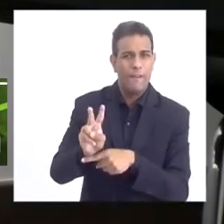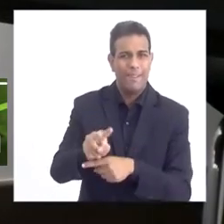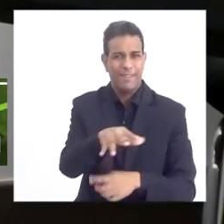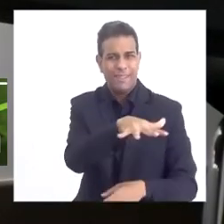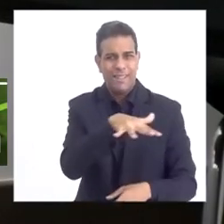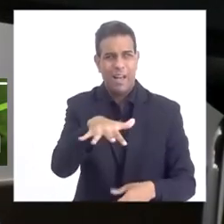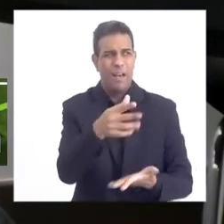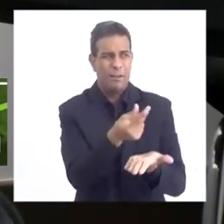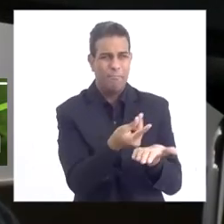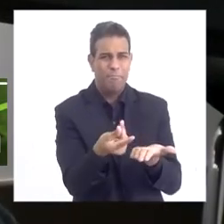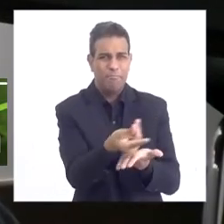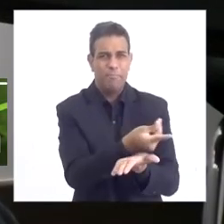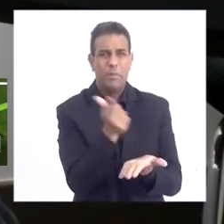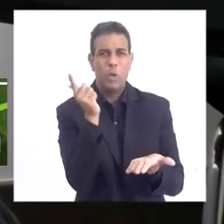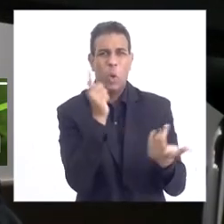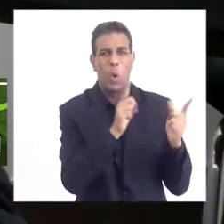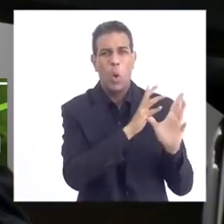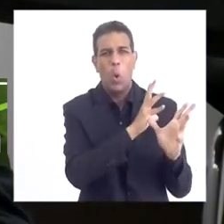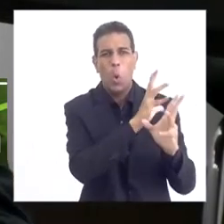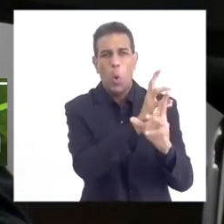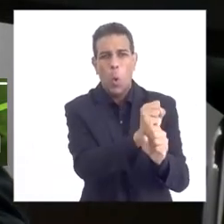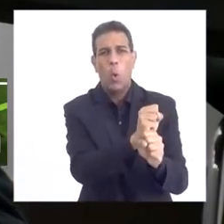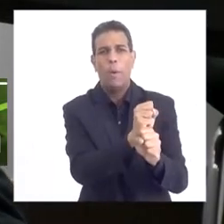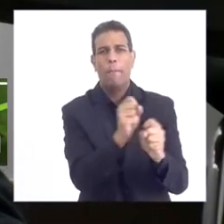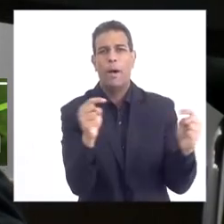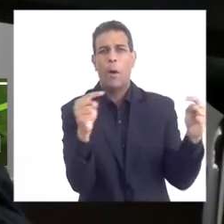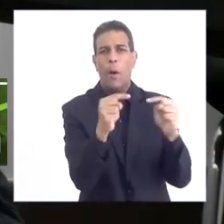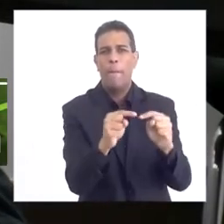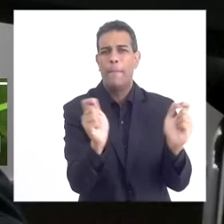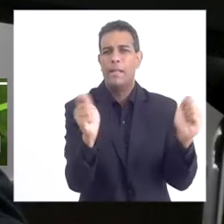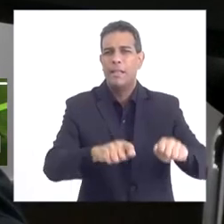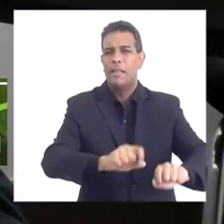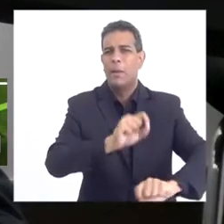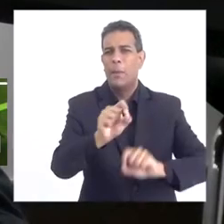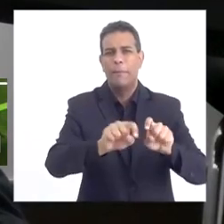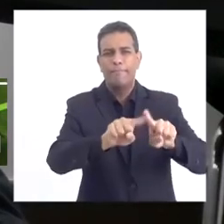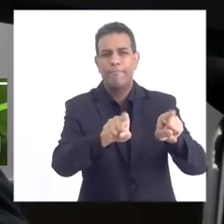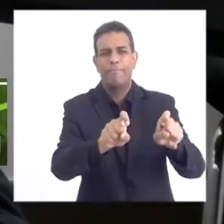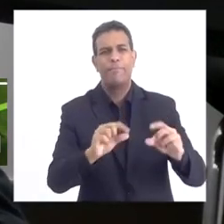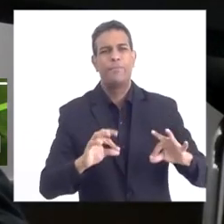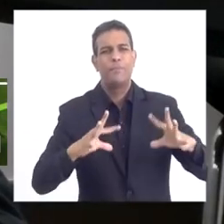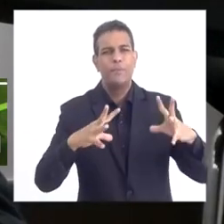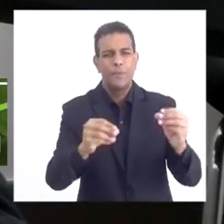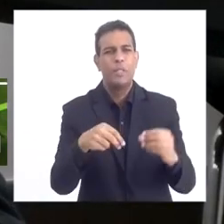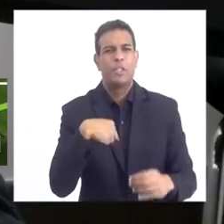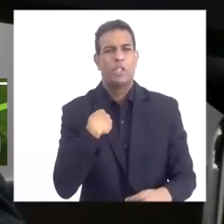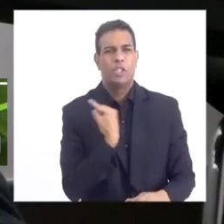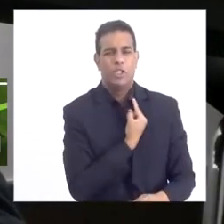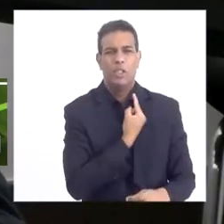utilizou para calcular o impacto na receita. Porque todo mundo está